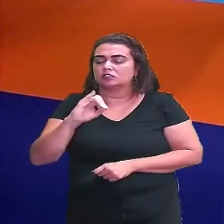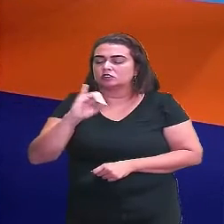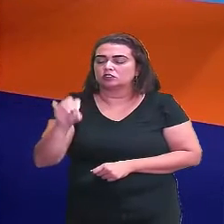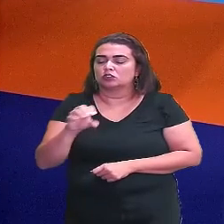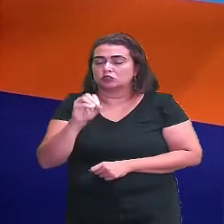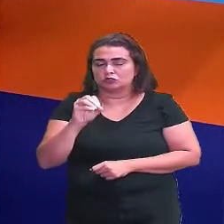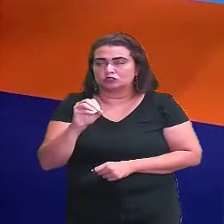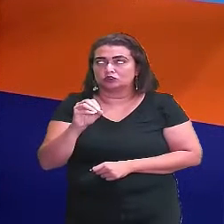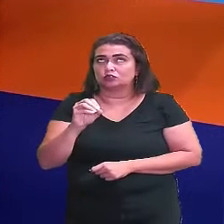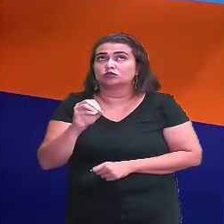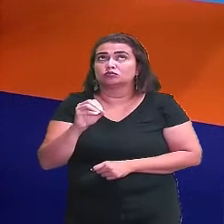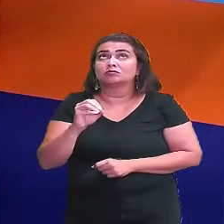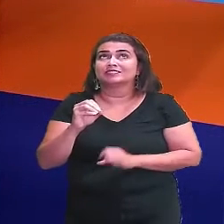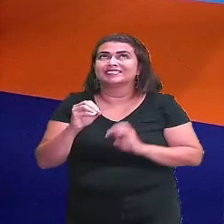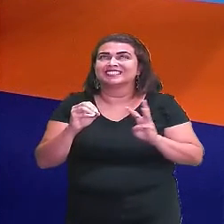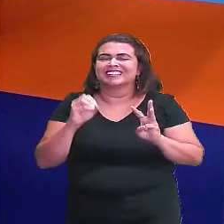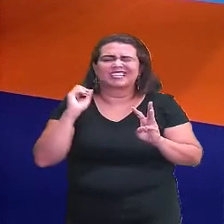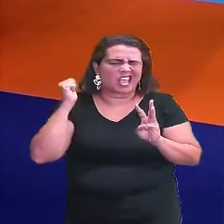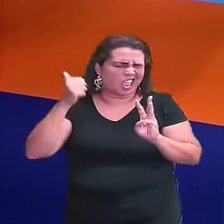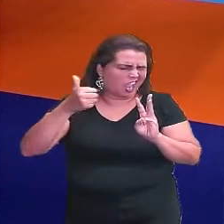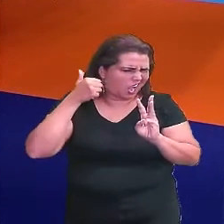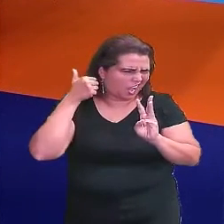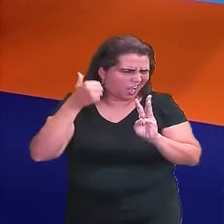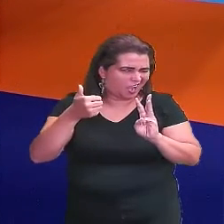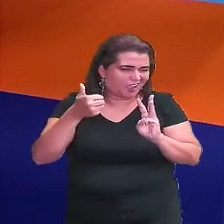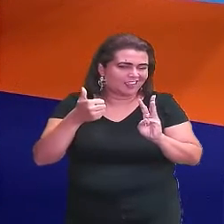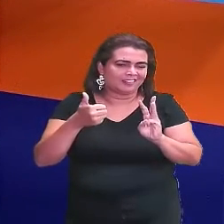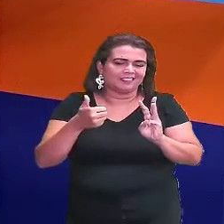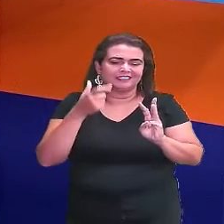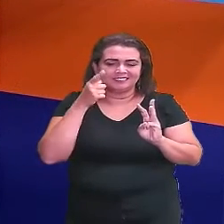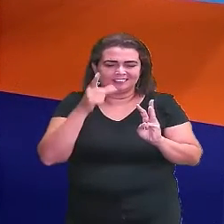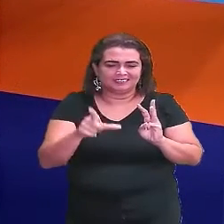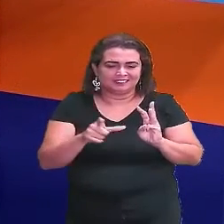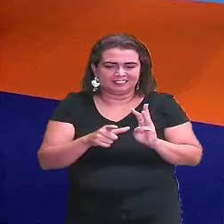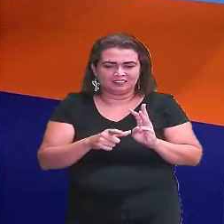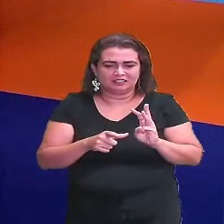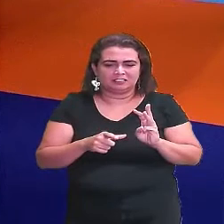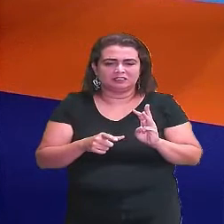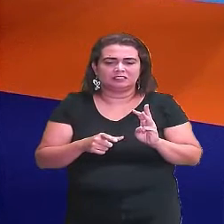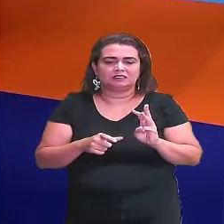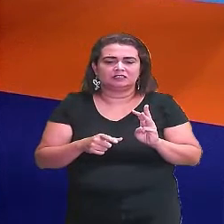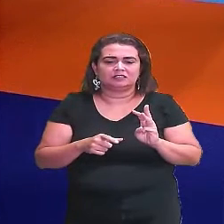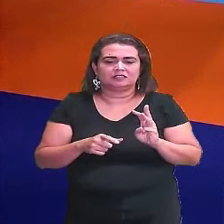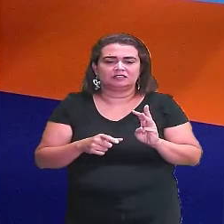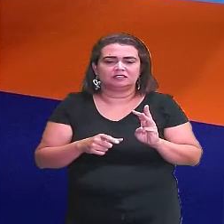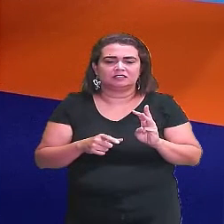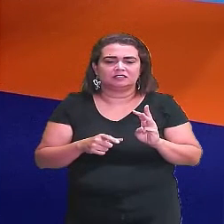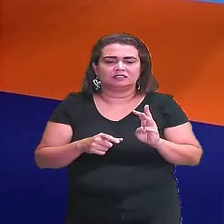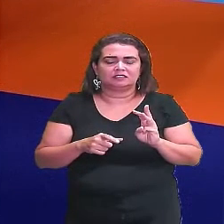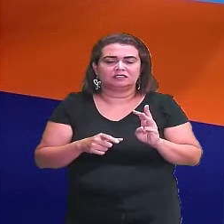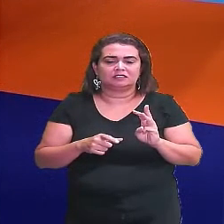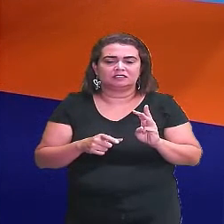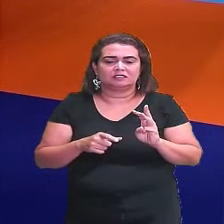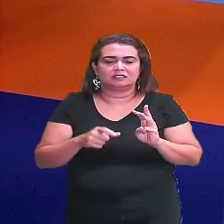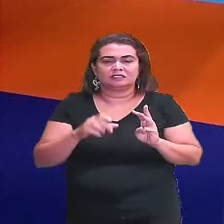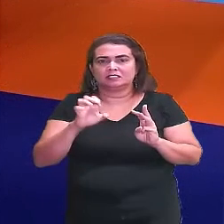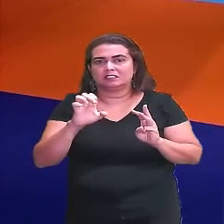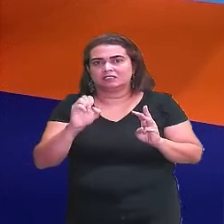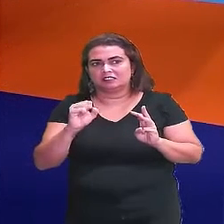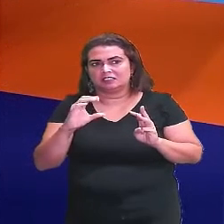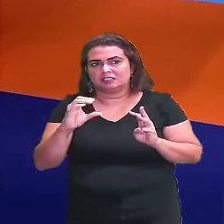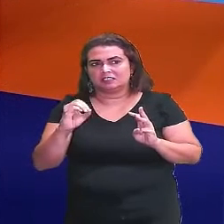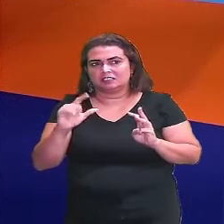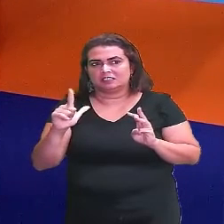estojo, 3. Oba, achei uma. Então, vai lá e circula, tá bom? Temos aqui, ó,